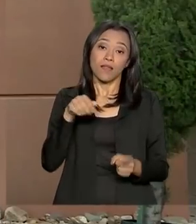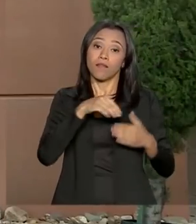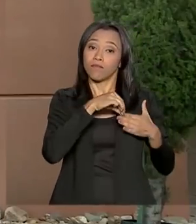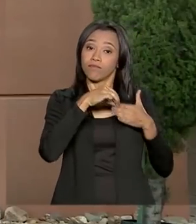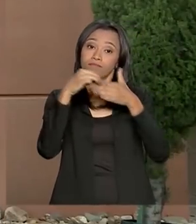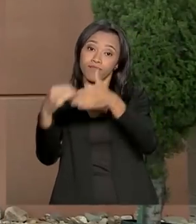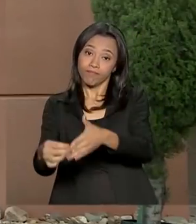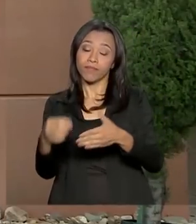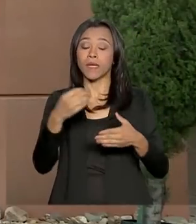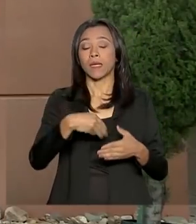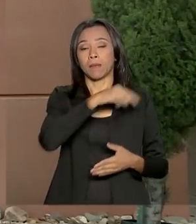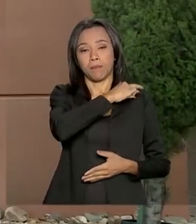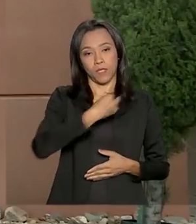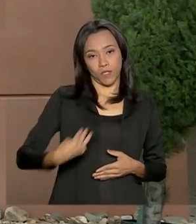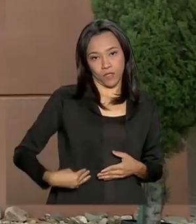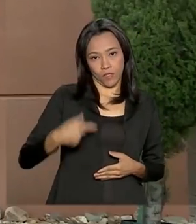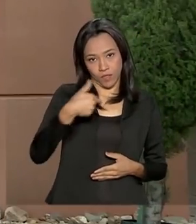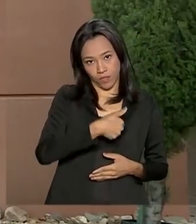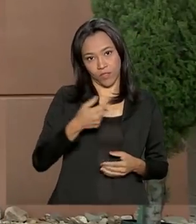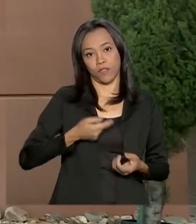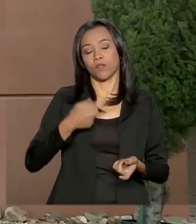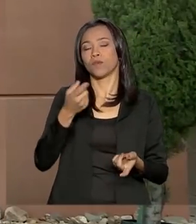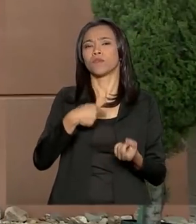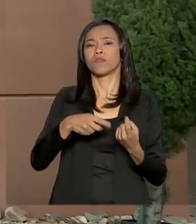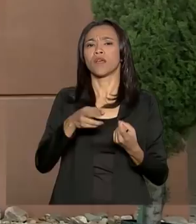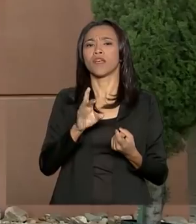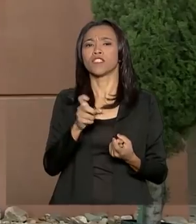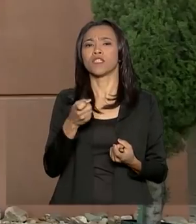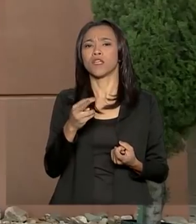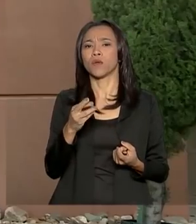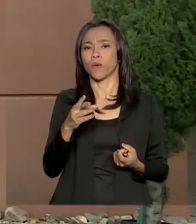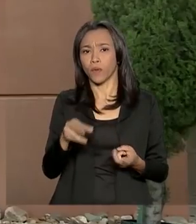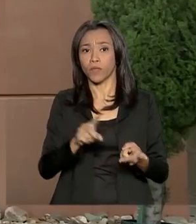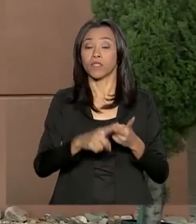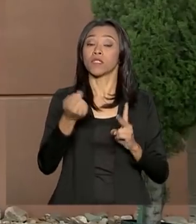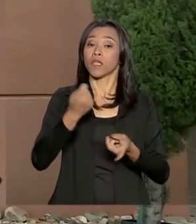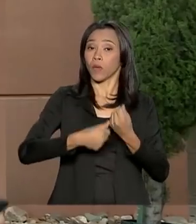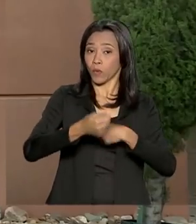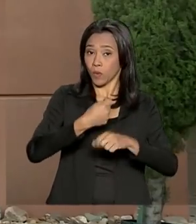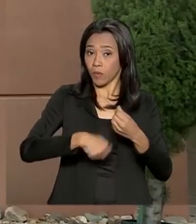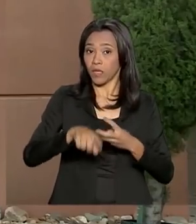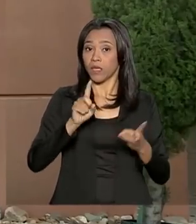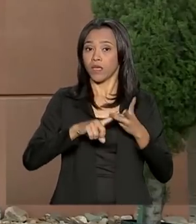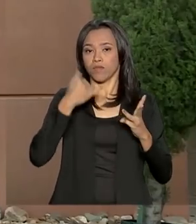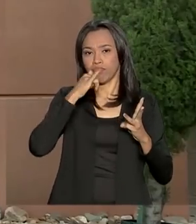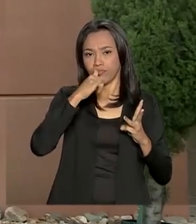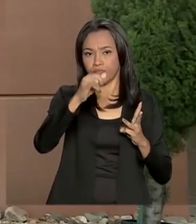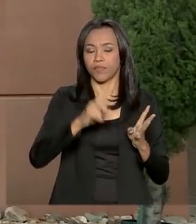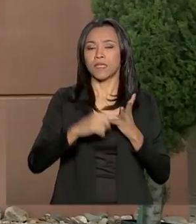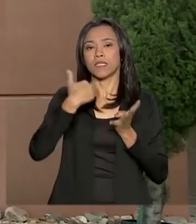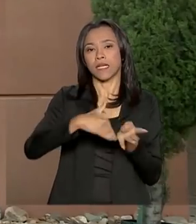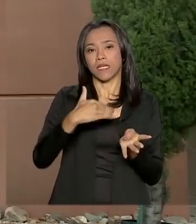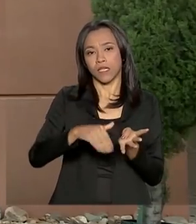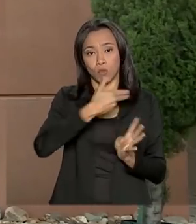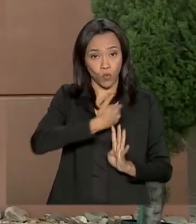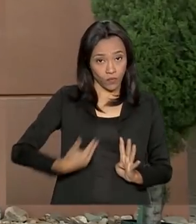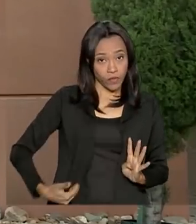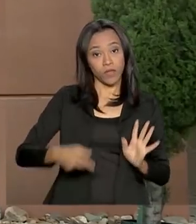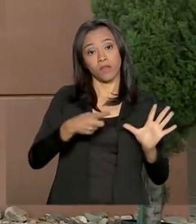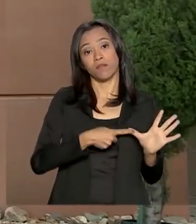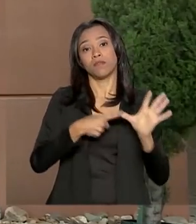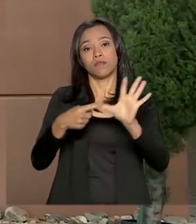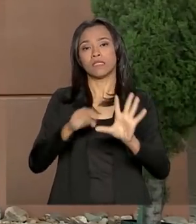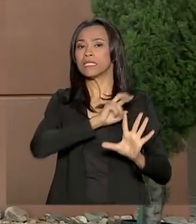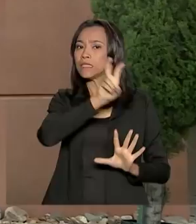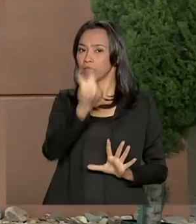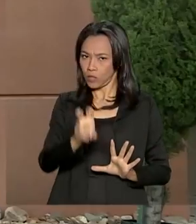Unidos os ministros das Relações Exteriores, de Minas e Energia, da Economia, da Secretaria de Governo e do Gabinete de Segurança